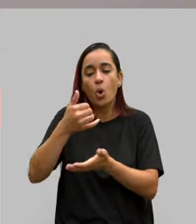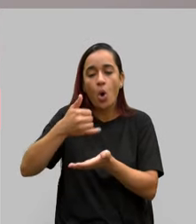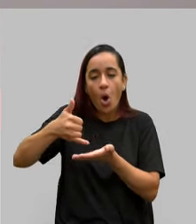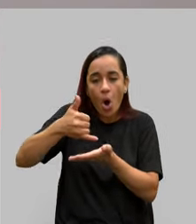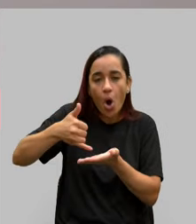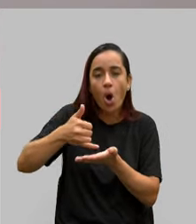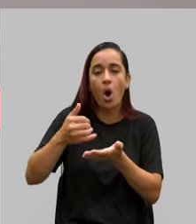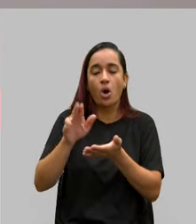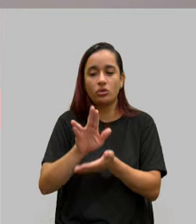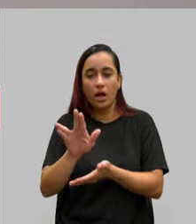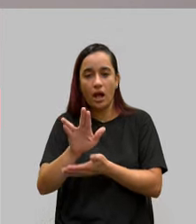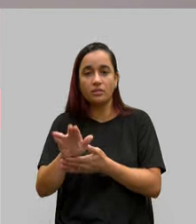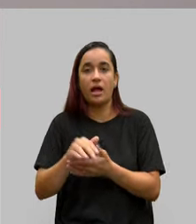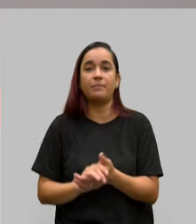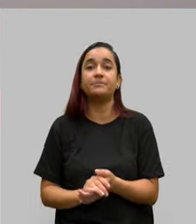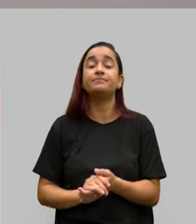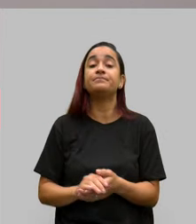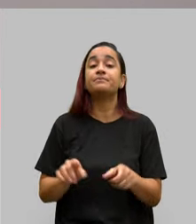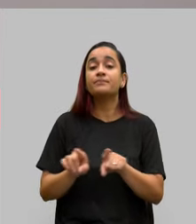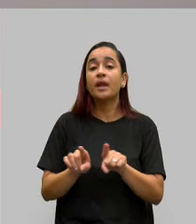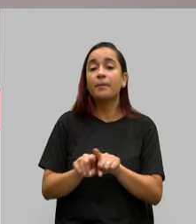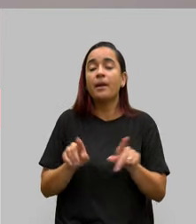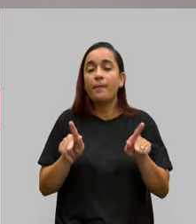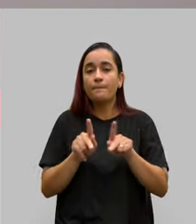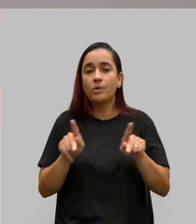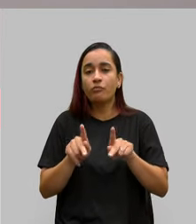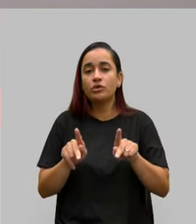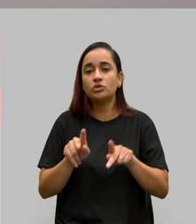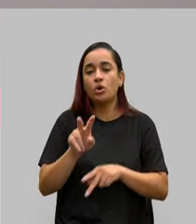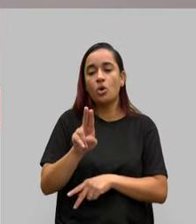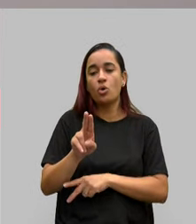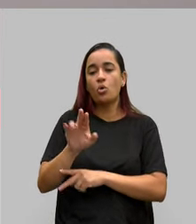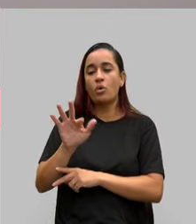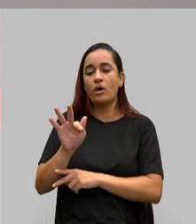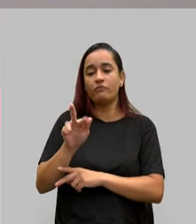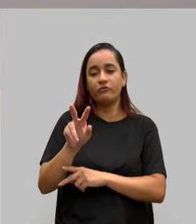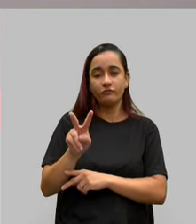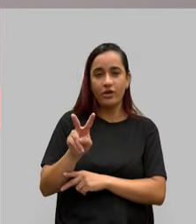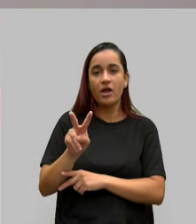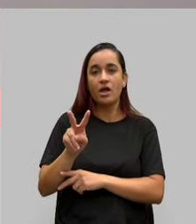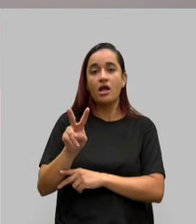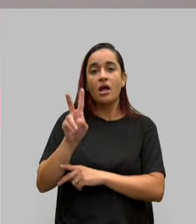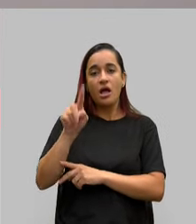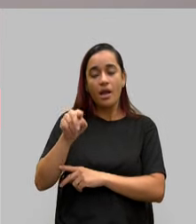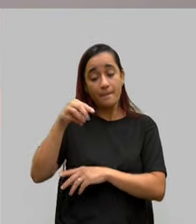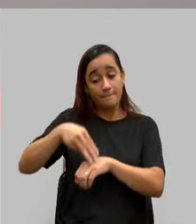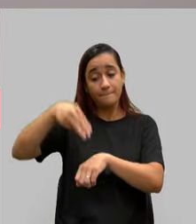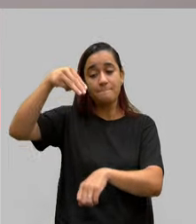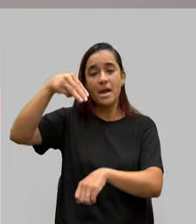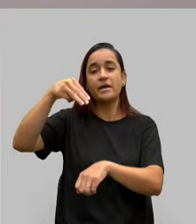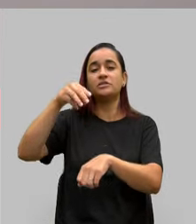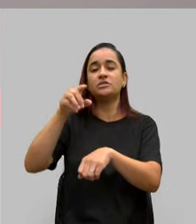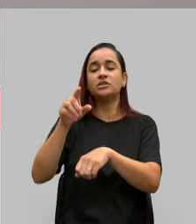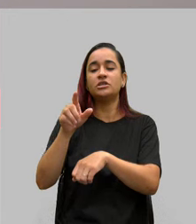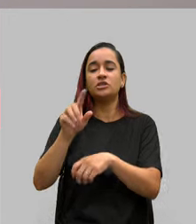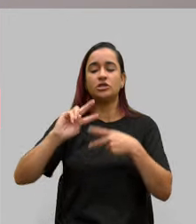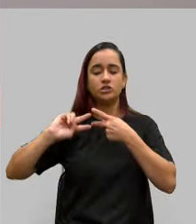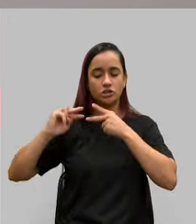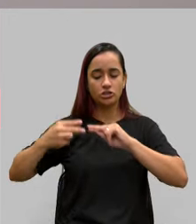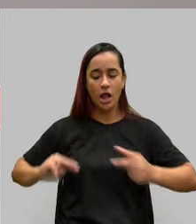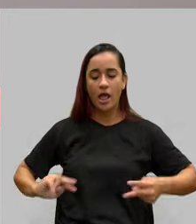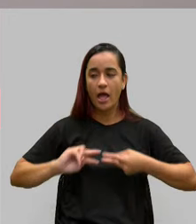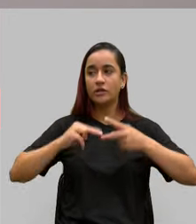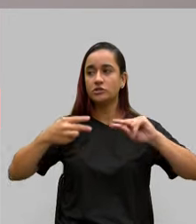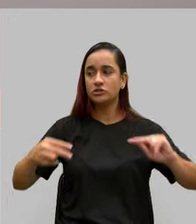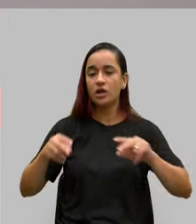da Silva professor da Universidade Federal de Viçosa agrônomo mestre Em genética e melhoramento Doutor